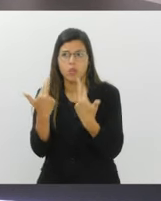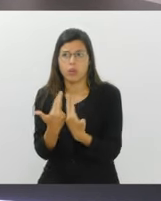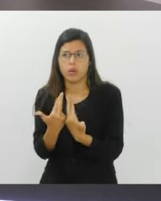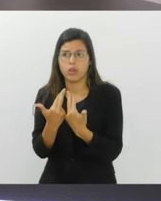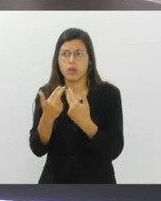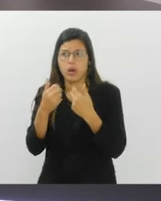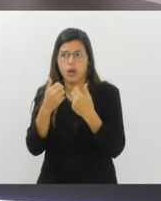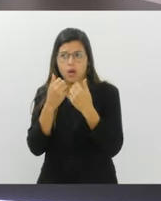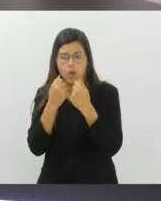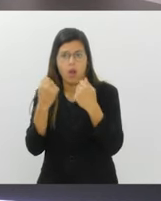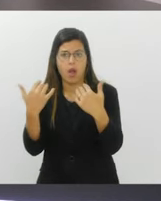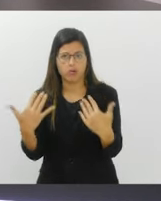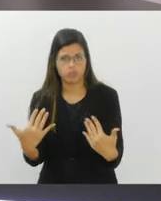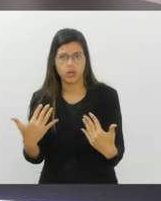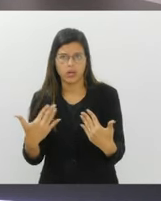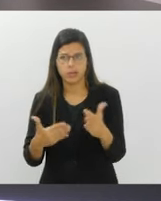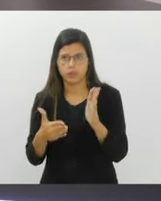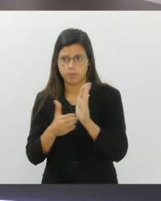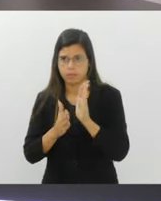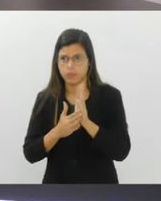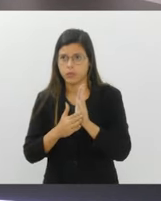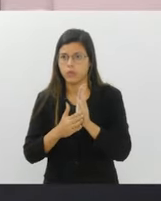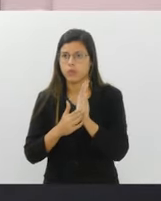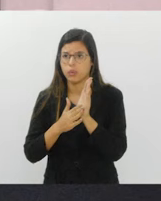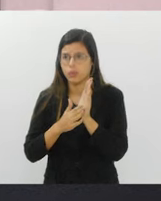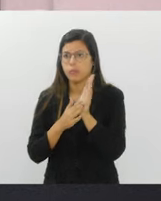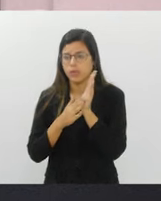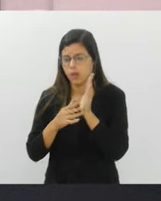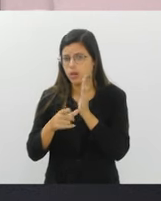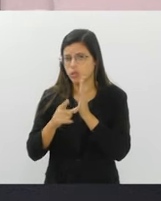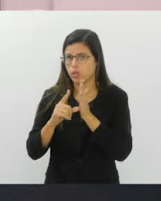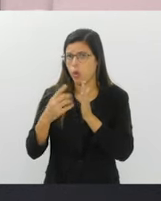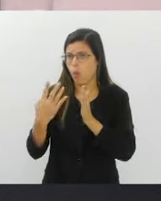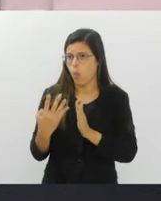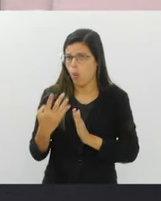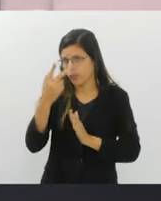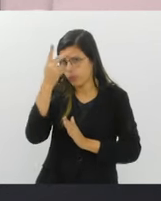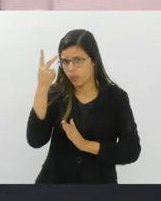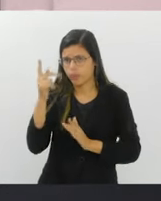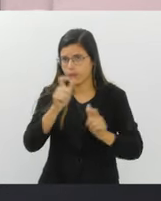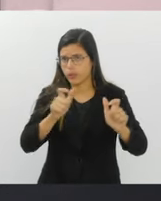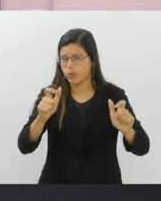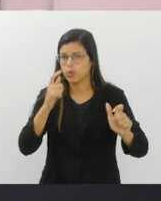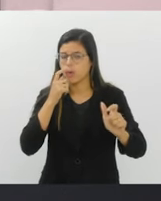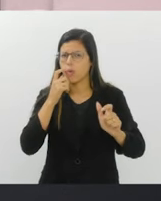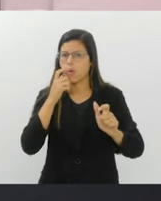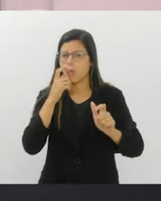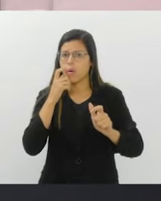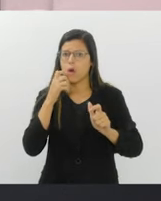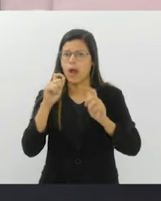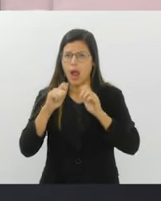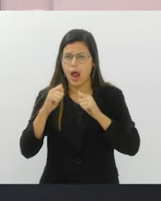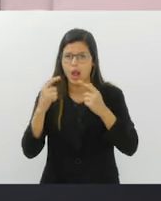dito e proposto antes, uma reunião a quatro mãos. Agência, a Getransp, essa casa,